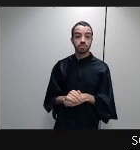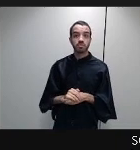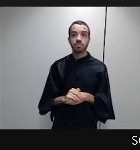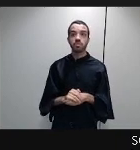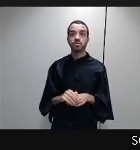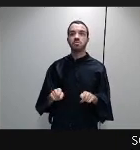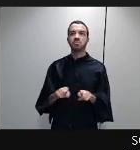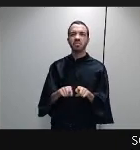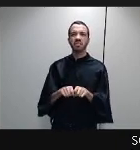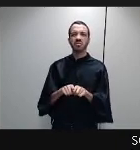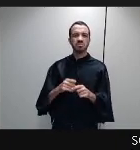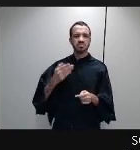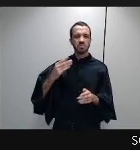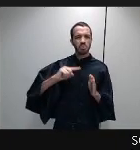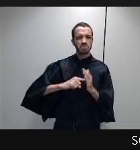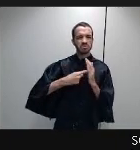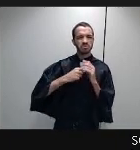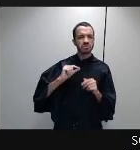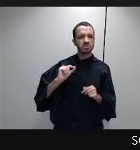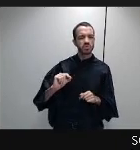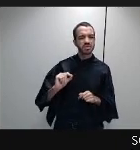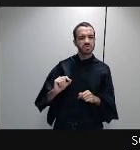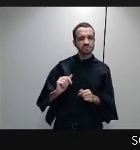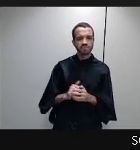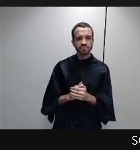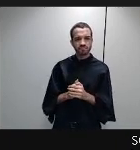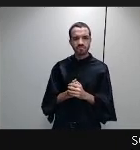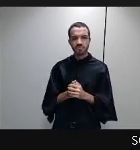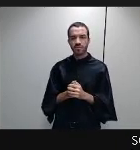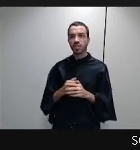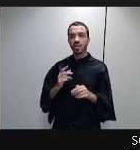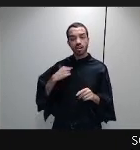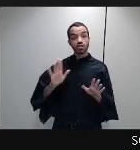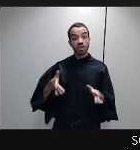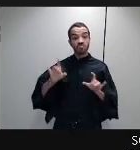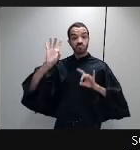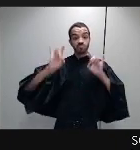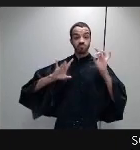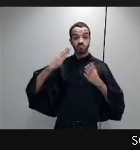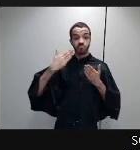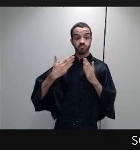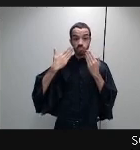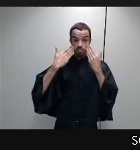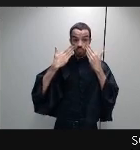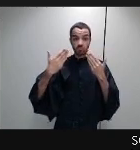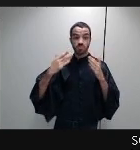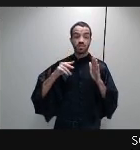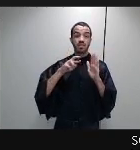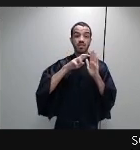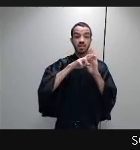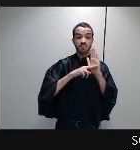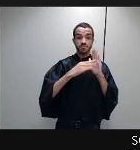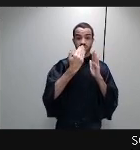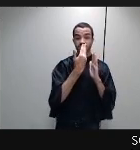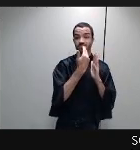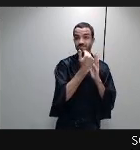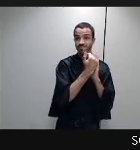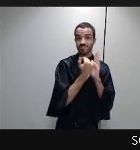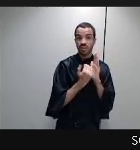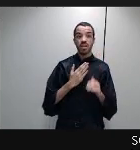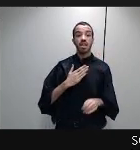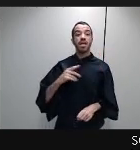que estaria sendo reconhecida eu fiz o destaque e o nosso relatório aí Ministro acolheu tem a palavra